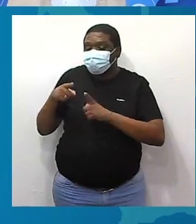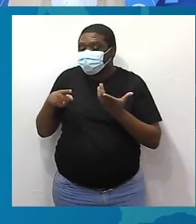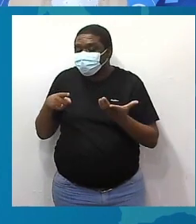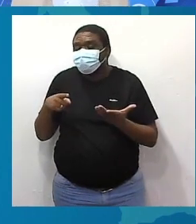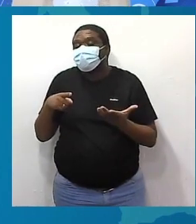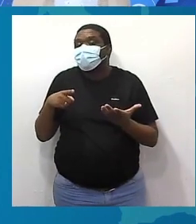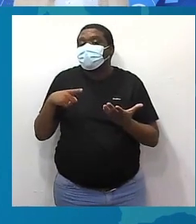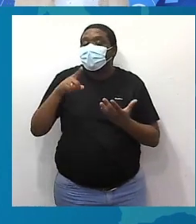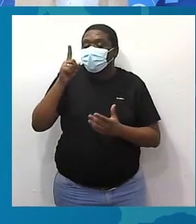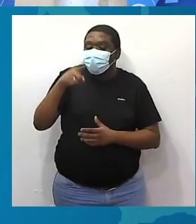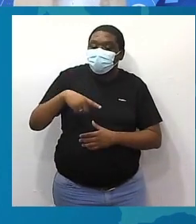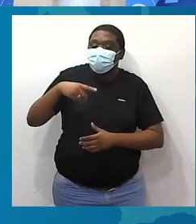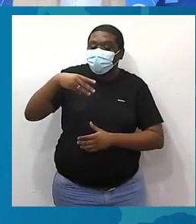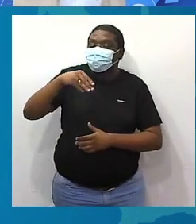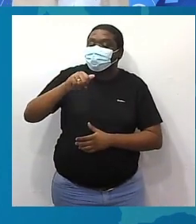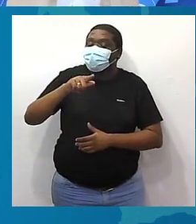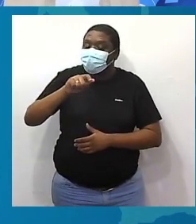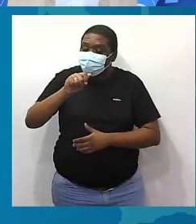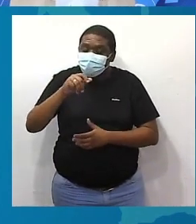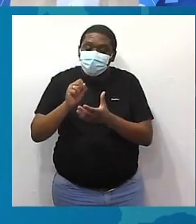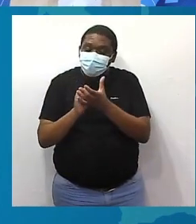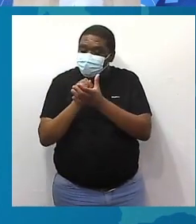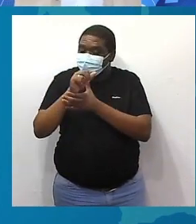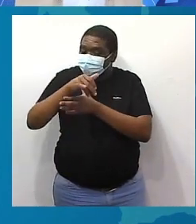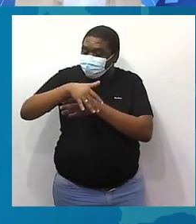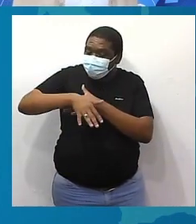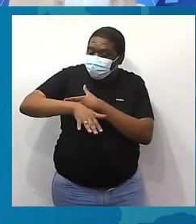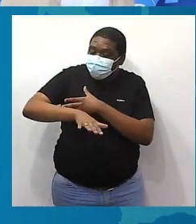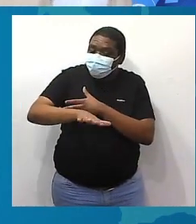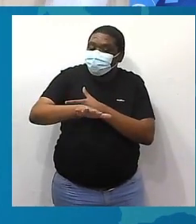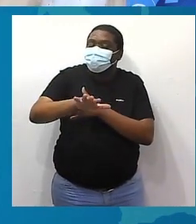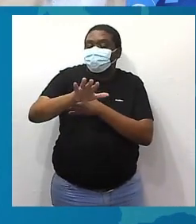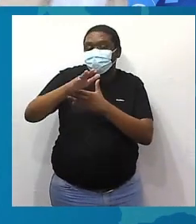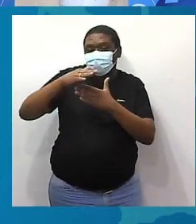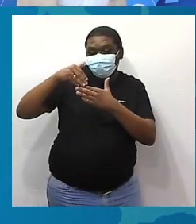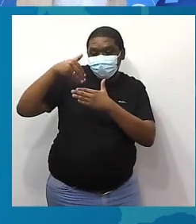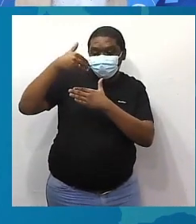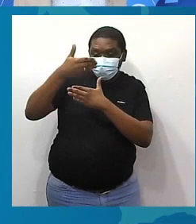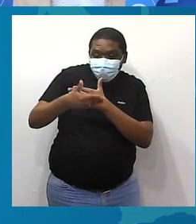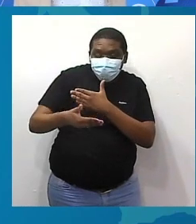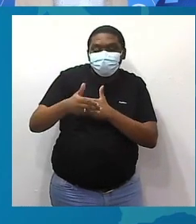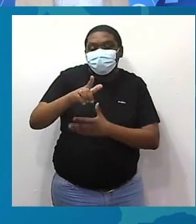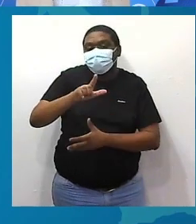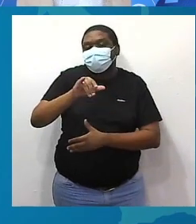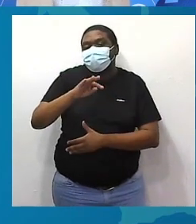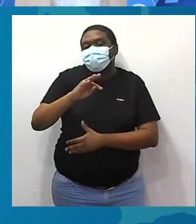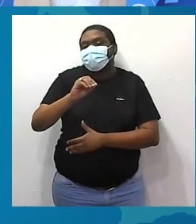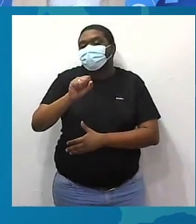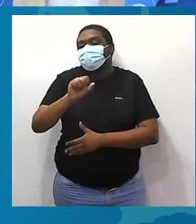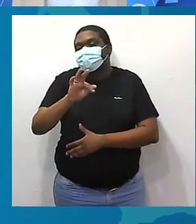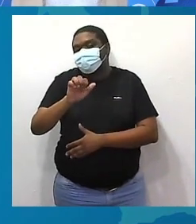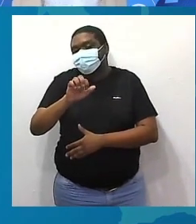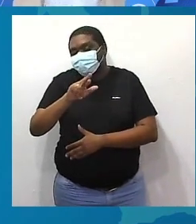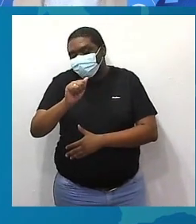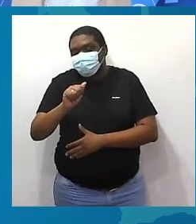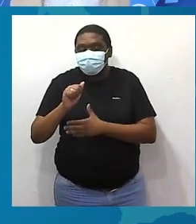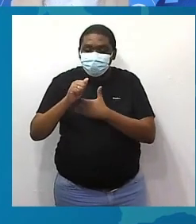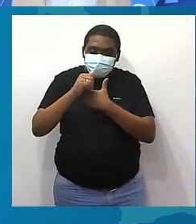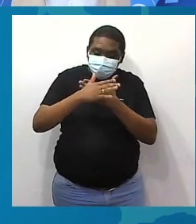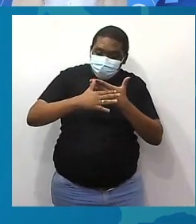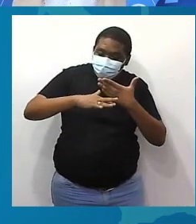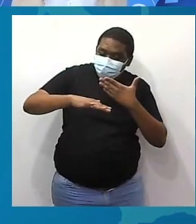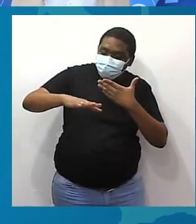do magma, isso no exterior, ou seja, por fora da litosfera, na superfície que a gente chama